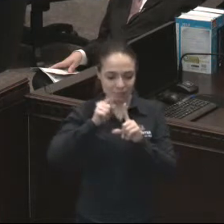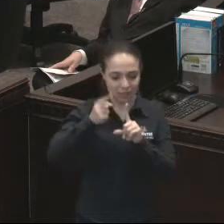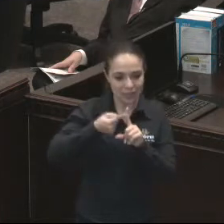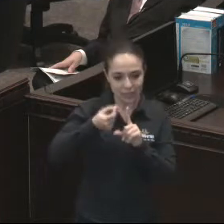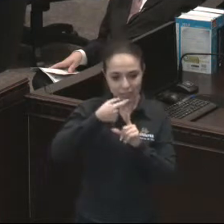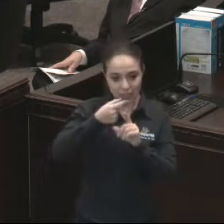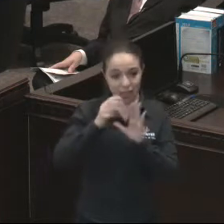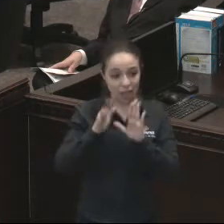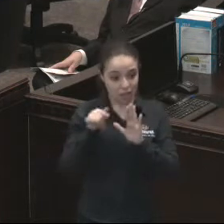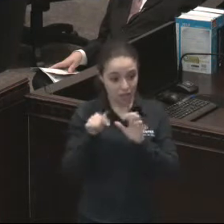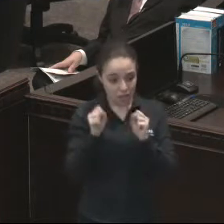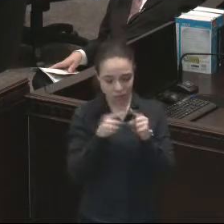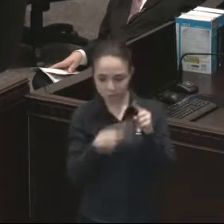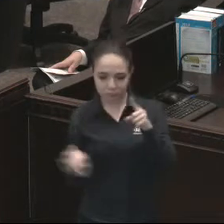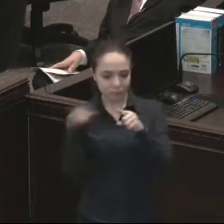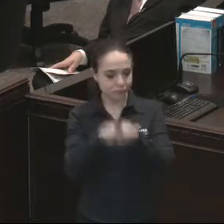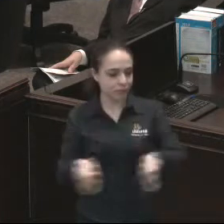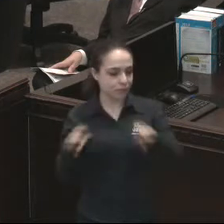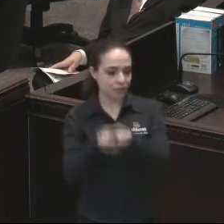que isso se retroalimenta, quer dizer,